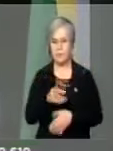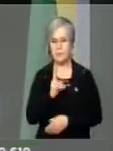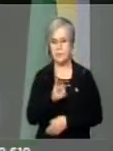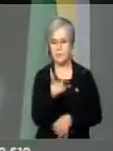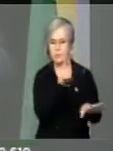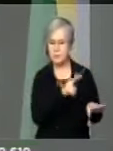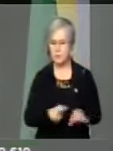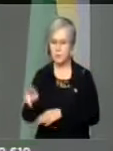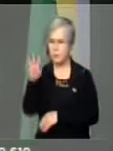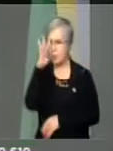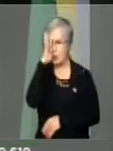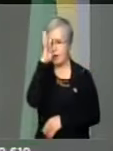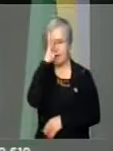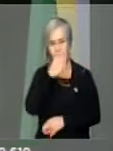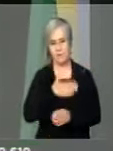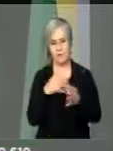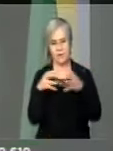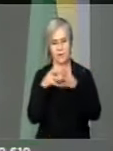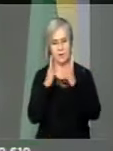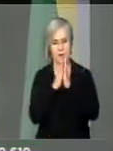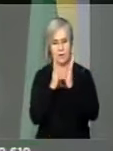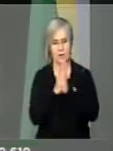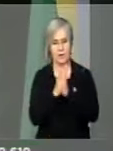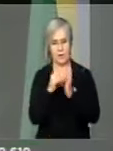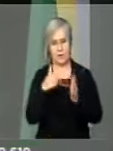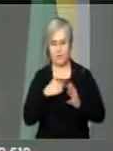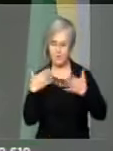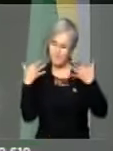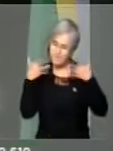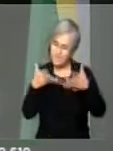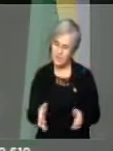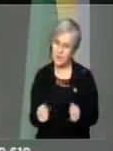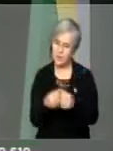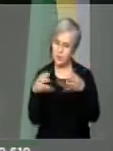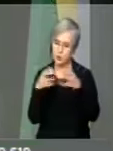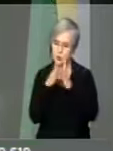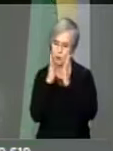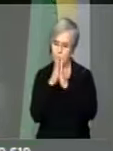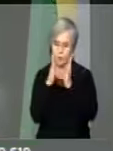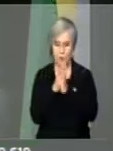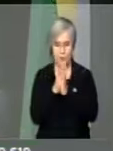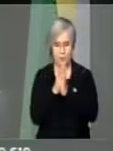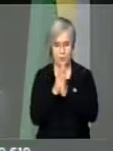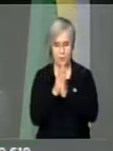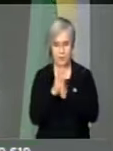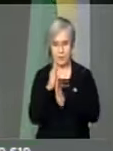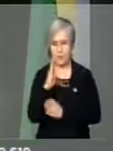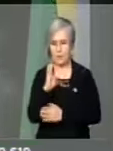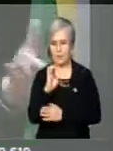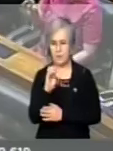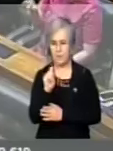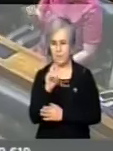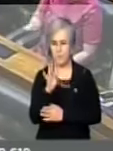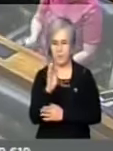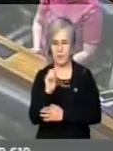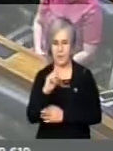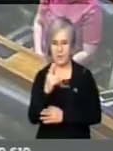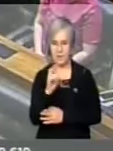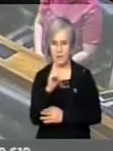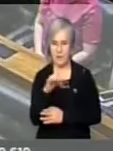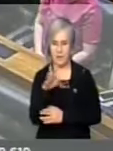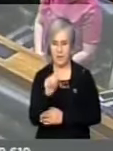na Câmara dos Deputados. É o meu grupo de oração. Tenho a honra de participar do grupo de oração Beata Helena Guerra. Por todo o trabalho que fazemos